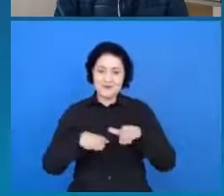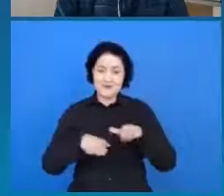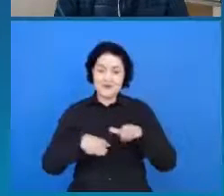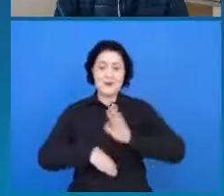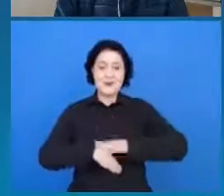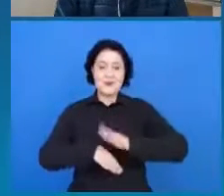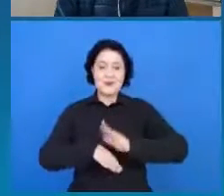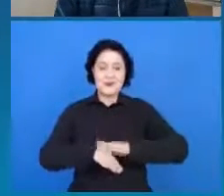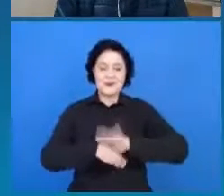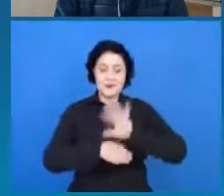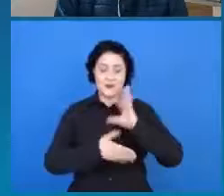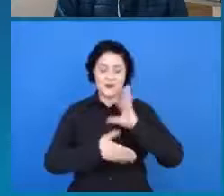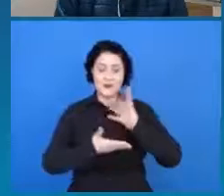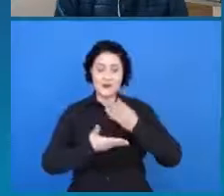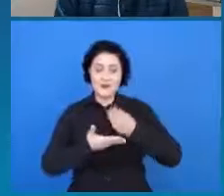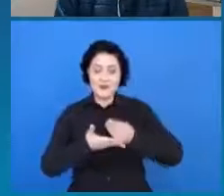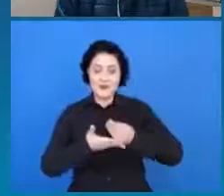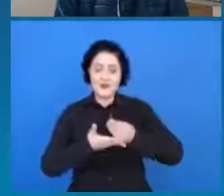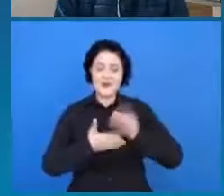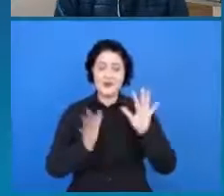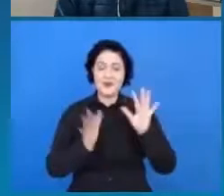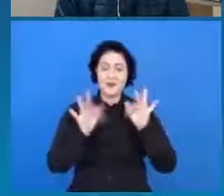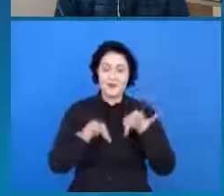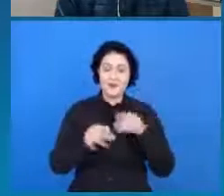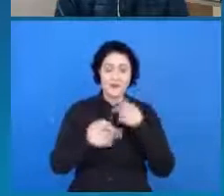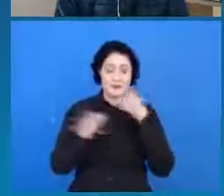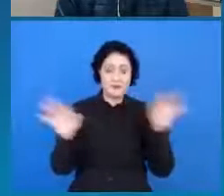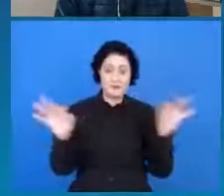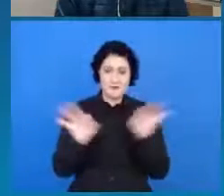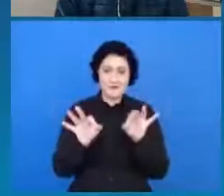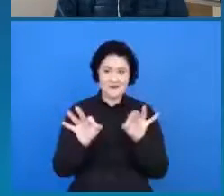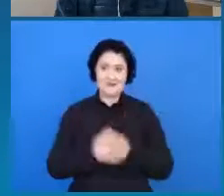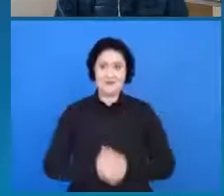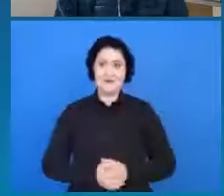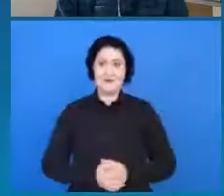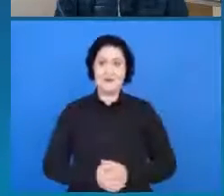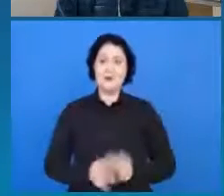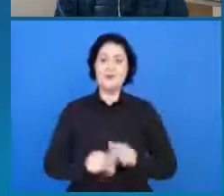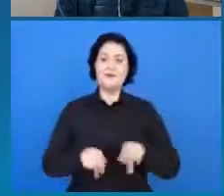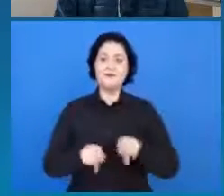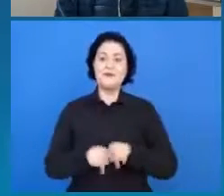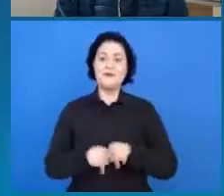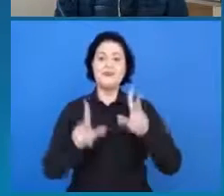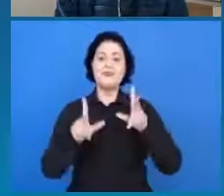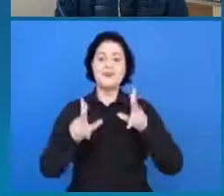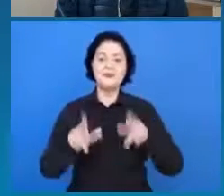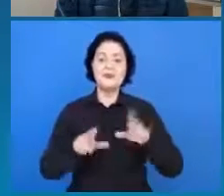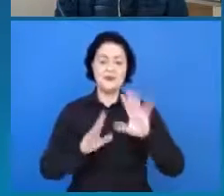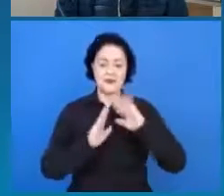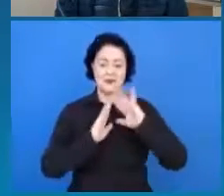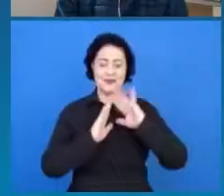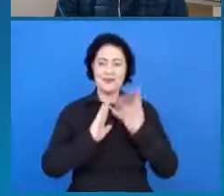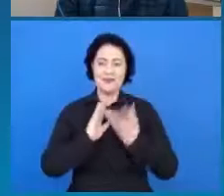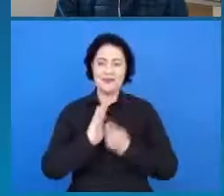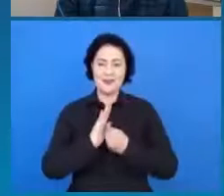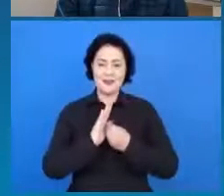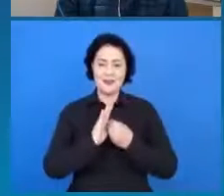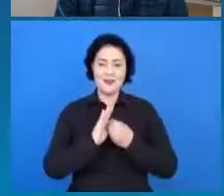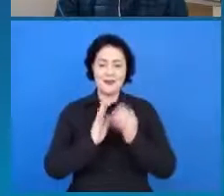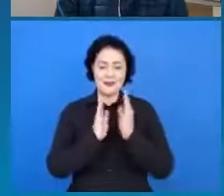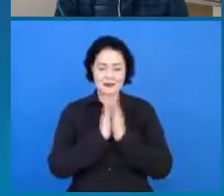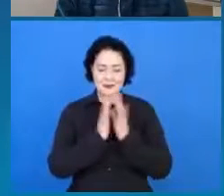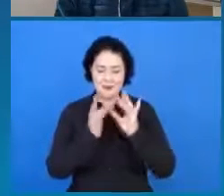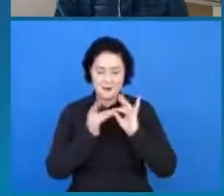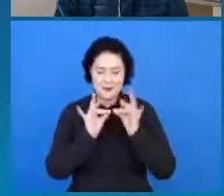será nosso final e daí nós não falaremos mais nada é como no centro espírita quando a gente faz a preste final